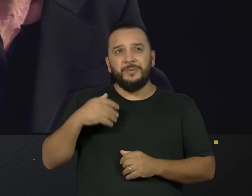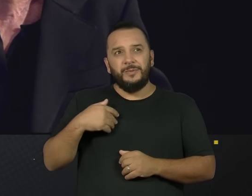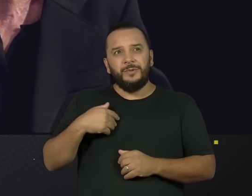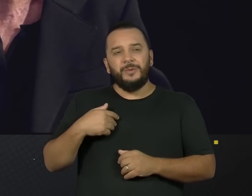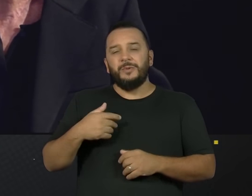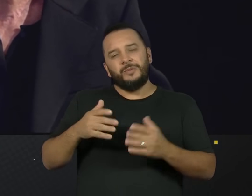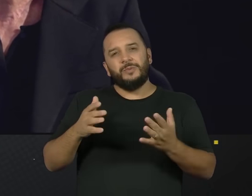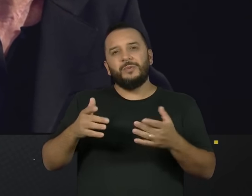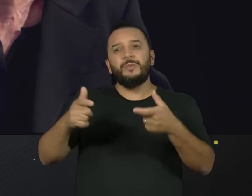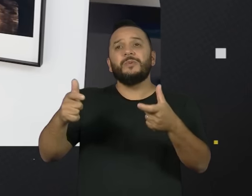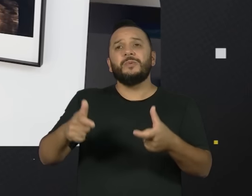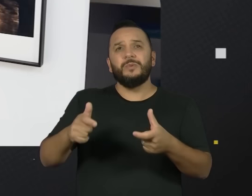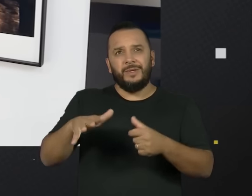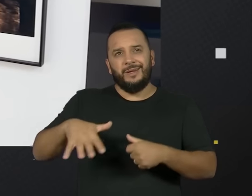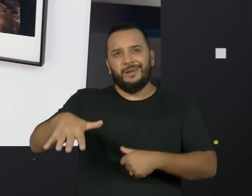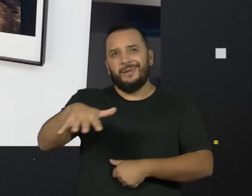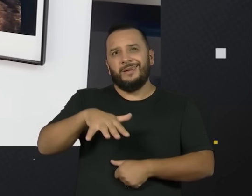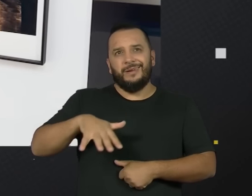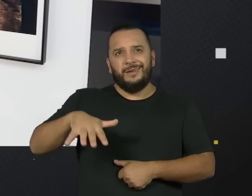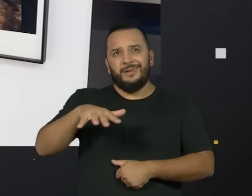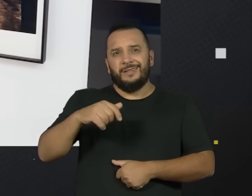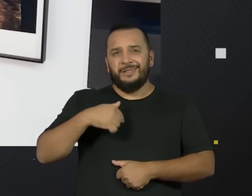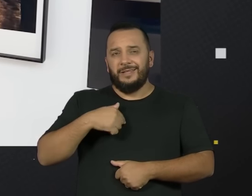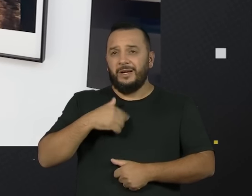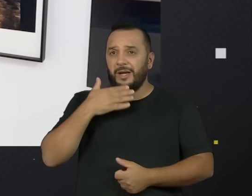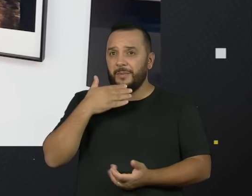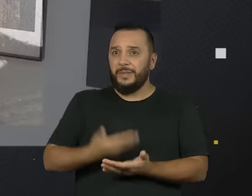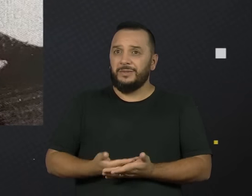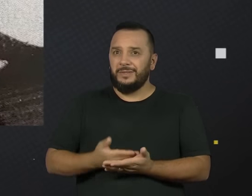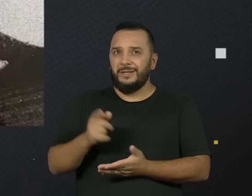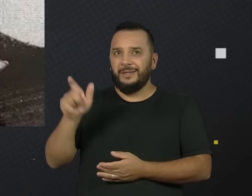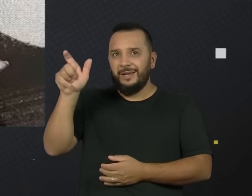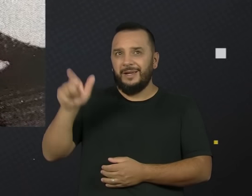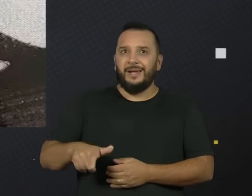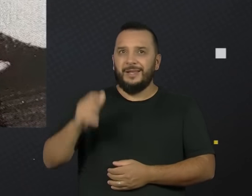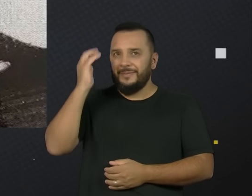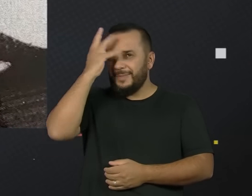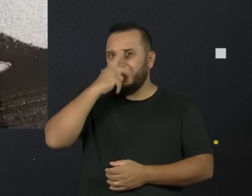Brenda. E eu fiquei impressionado com a beleza dela. Ela